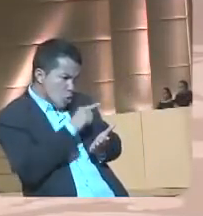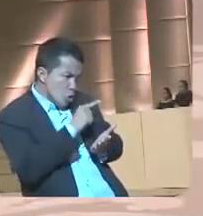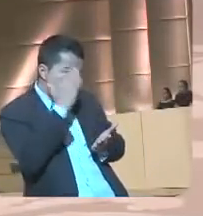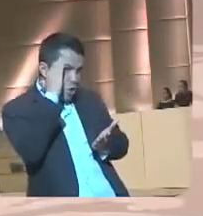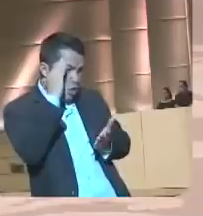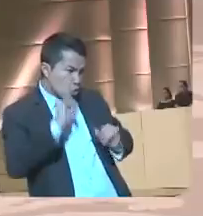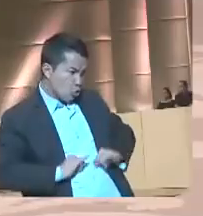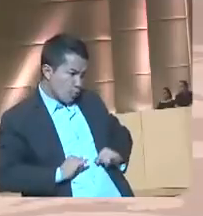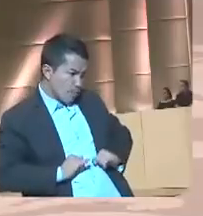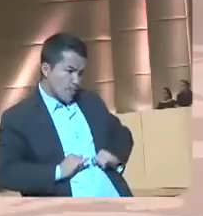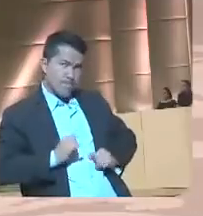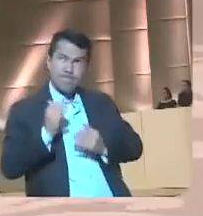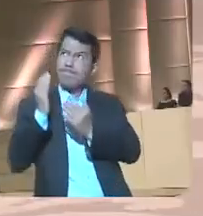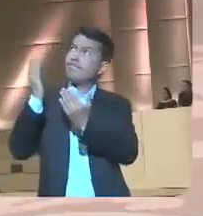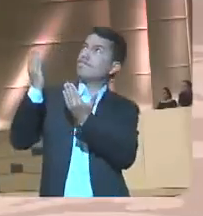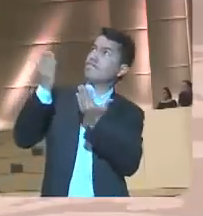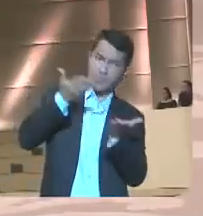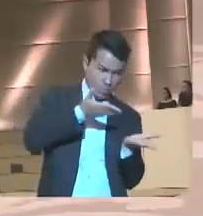entendendo